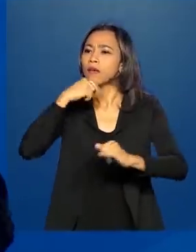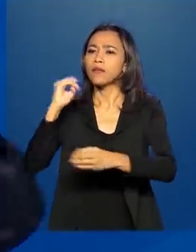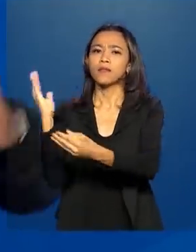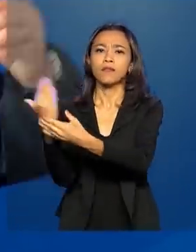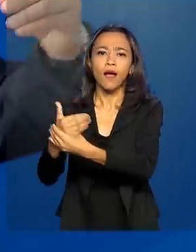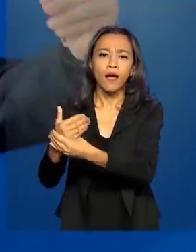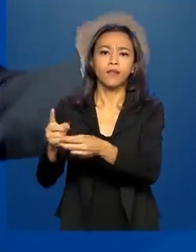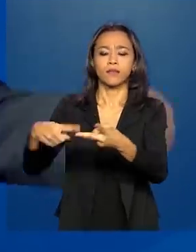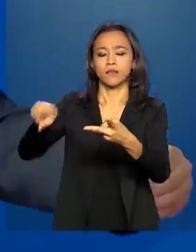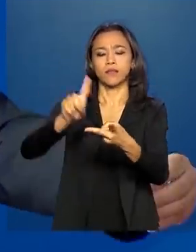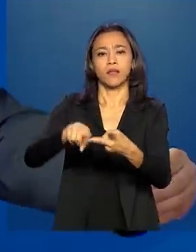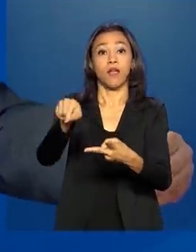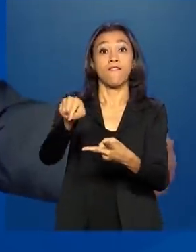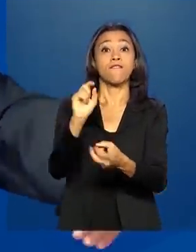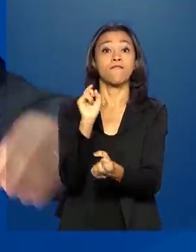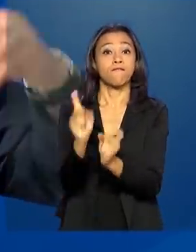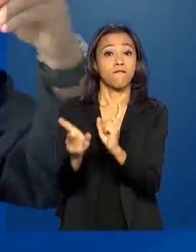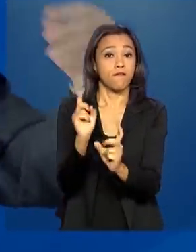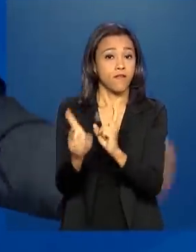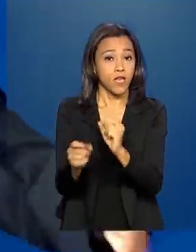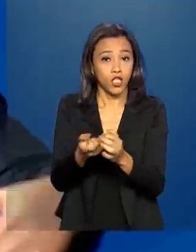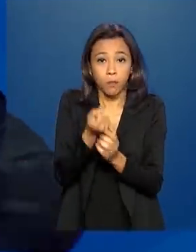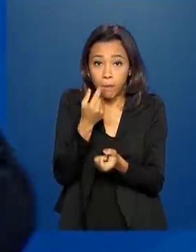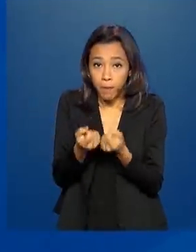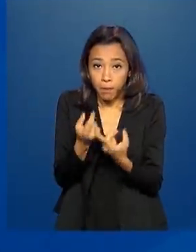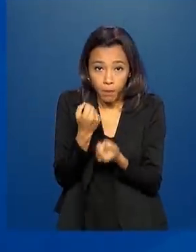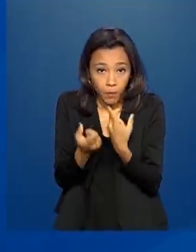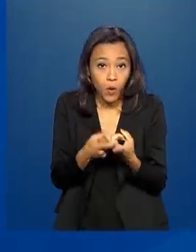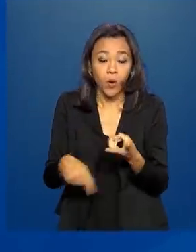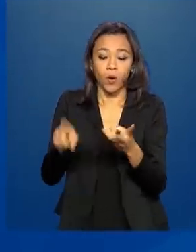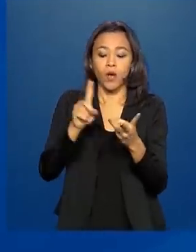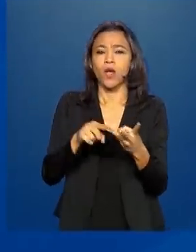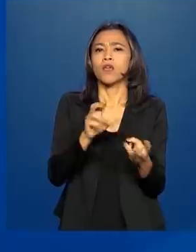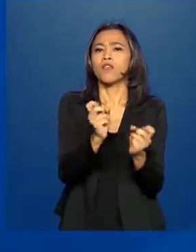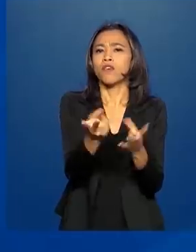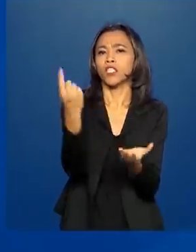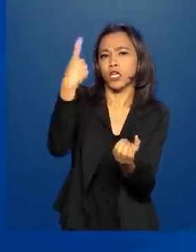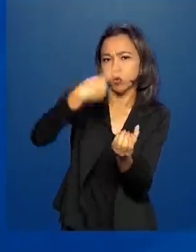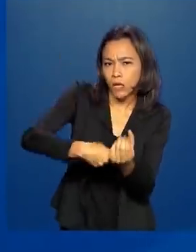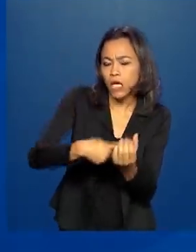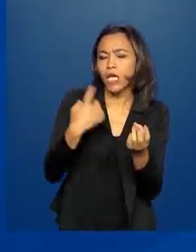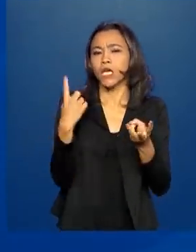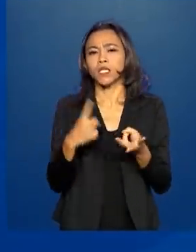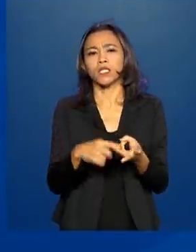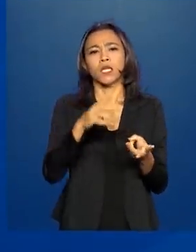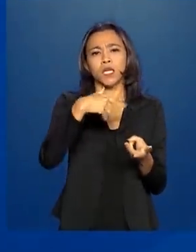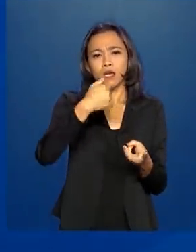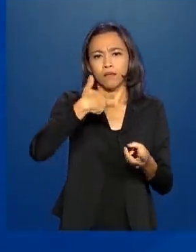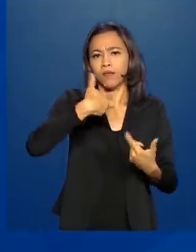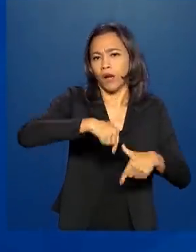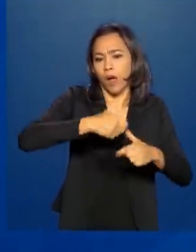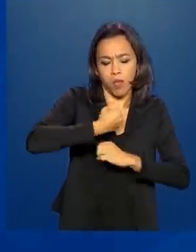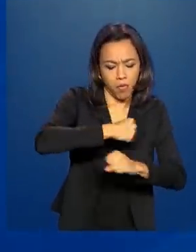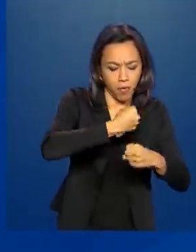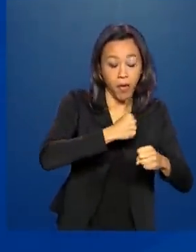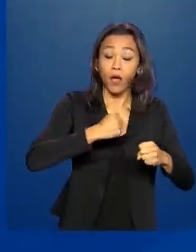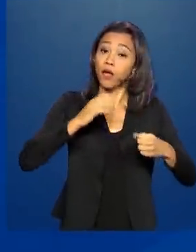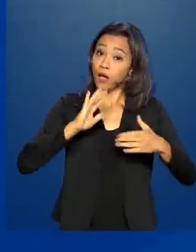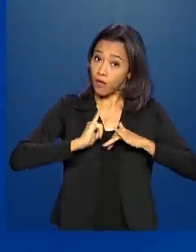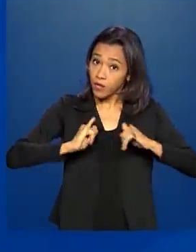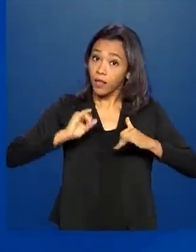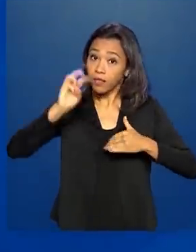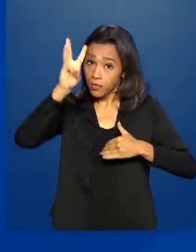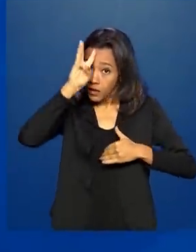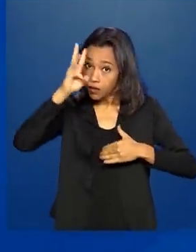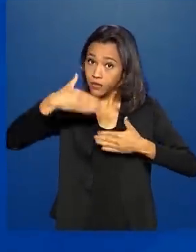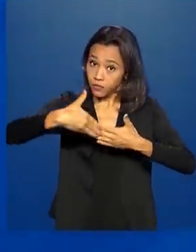ao vendedor de pipoca, cachorro-quente, à diarista, de que ela, a partir de terça-feira,